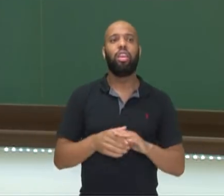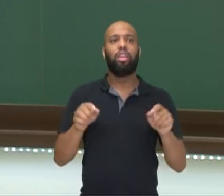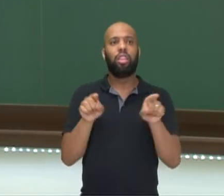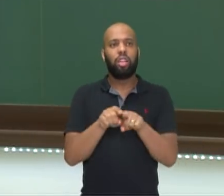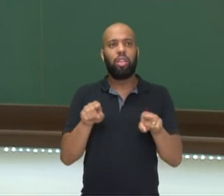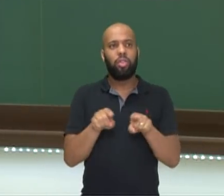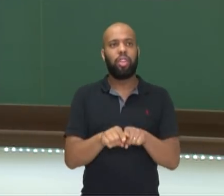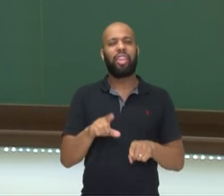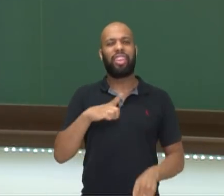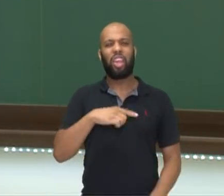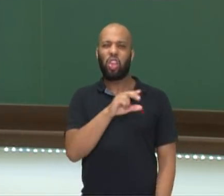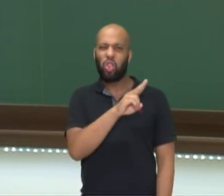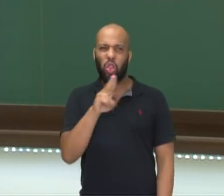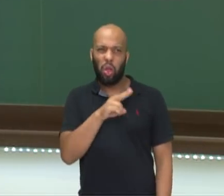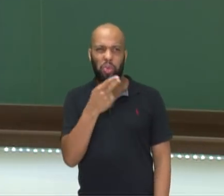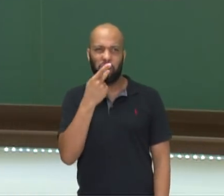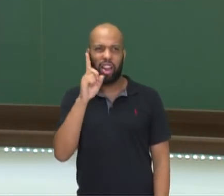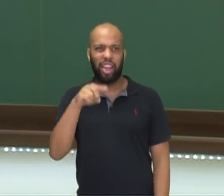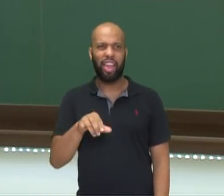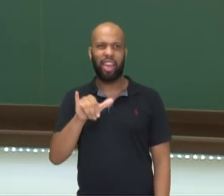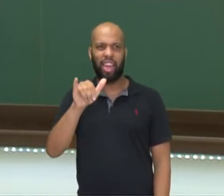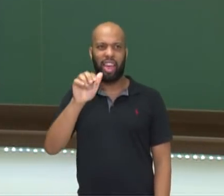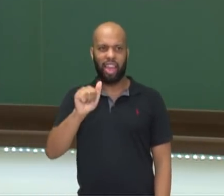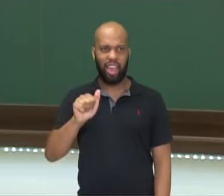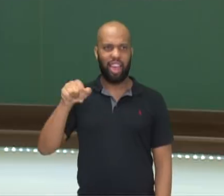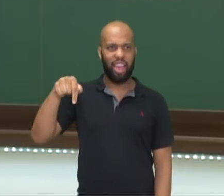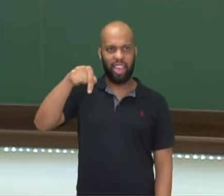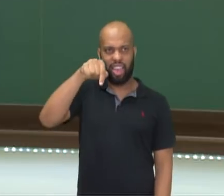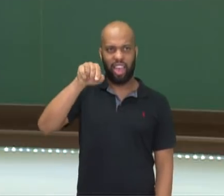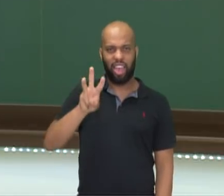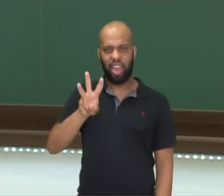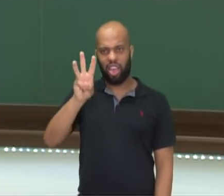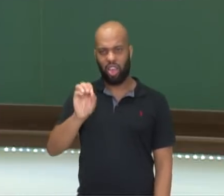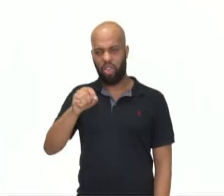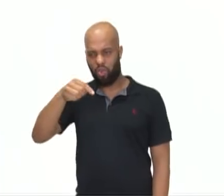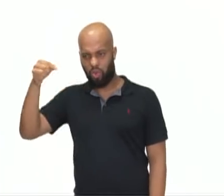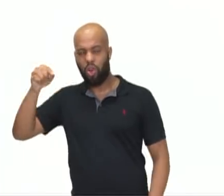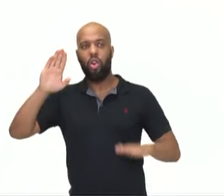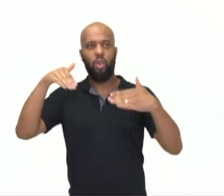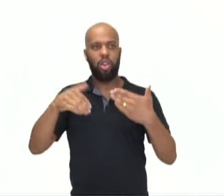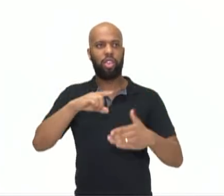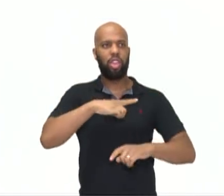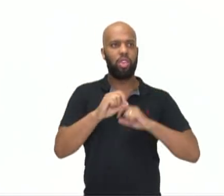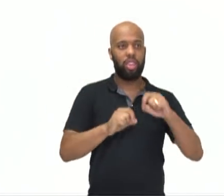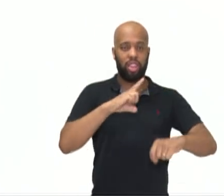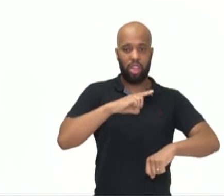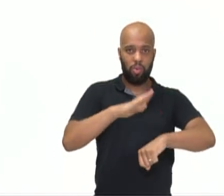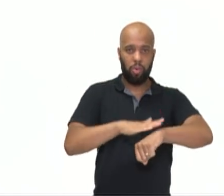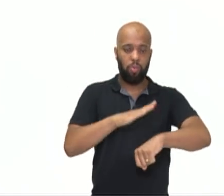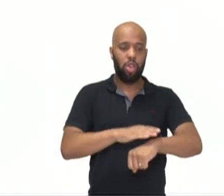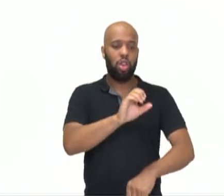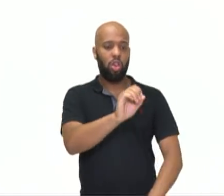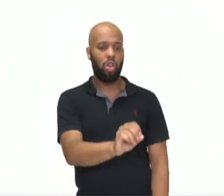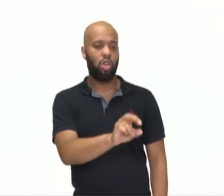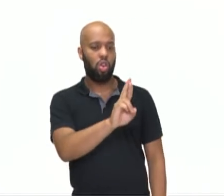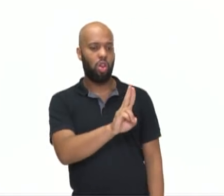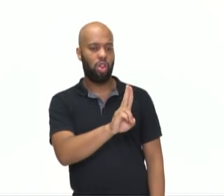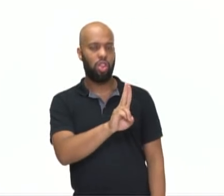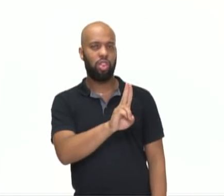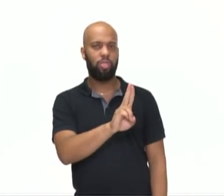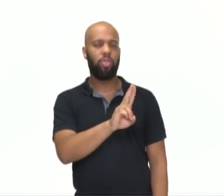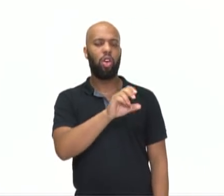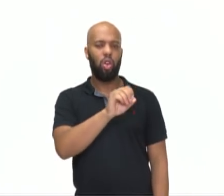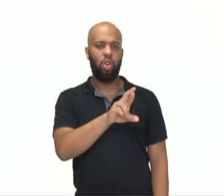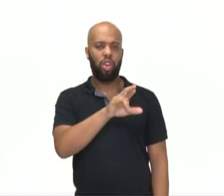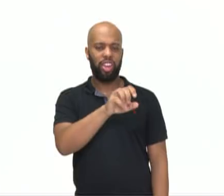ainda, Iauó. Por fim, o Orucó é o momento em que o orixá dirá o nome de iniciação